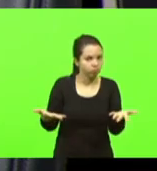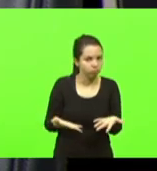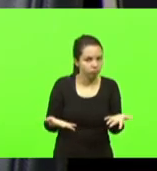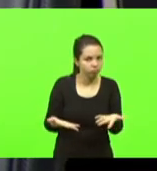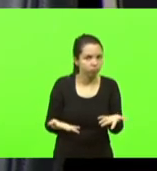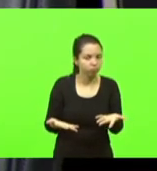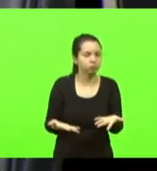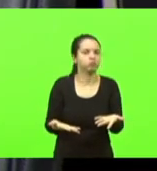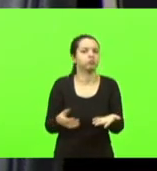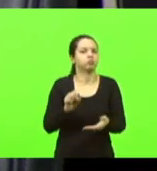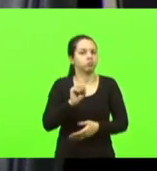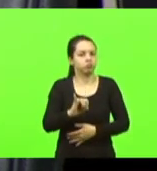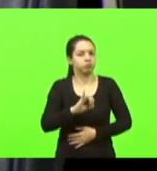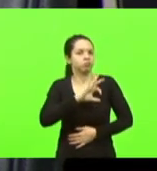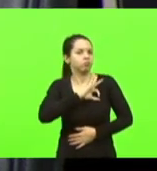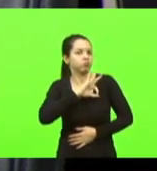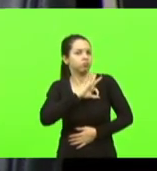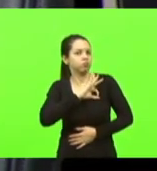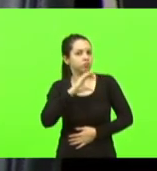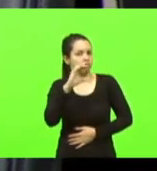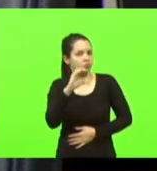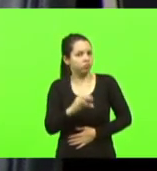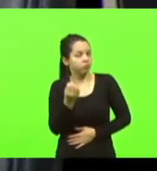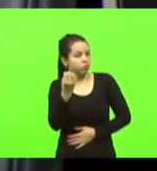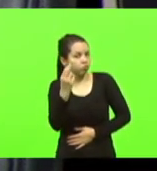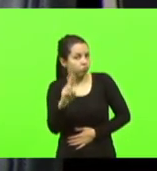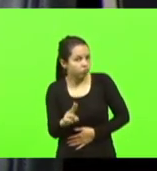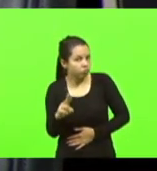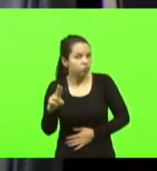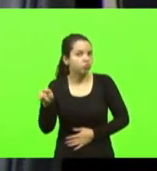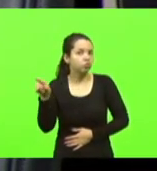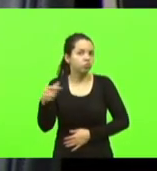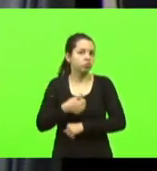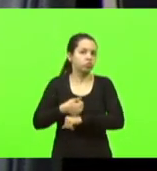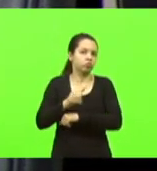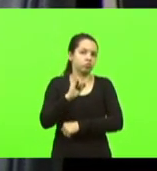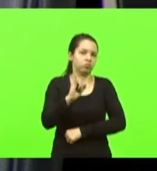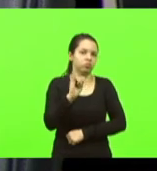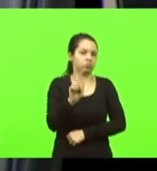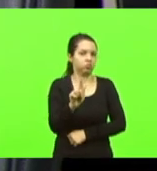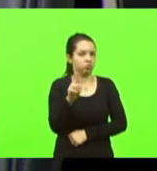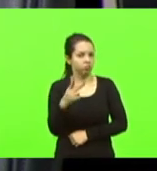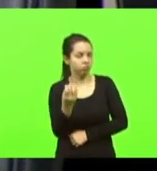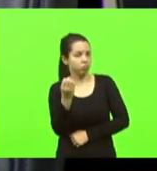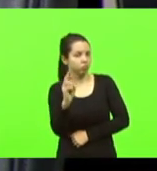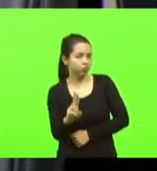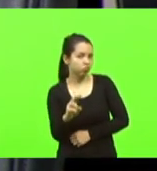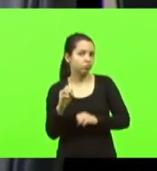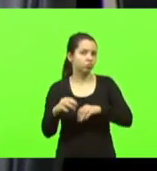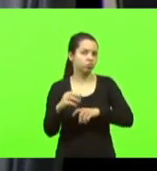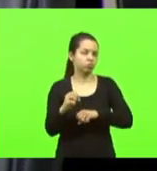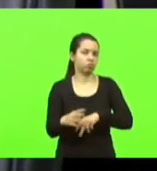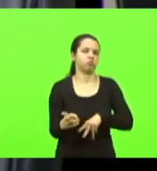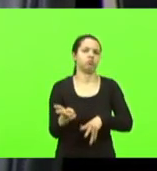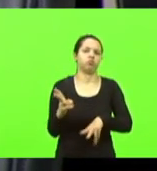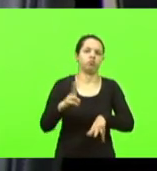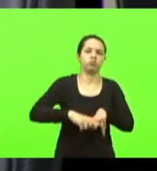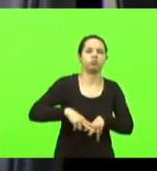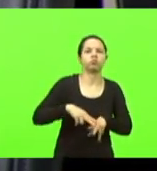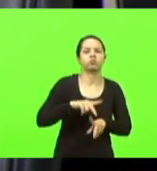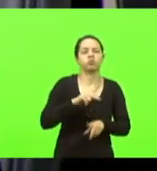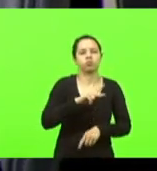se o policial civil o alguém do GP algum agente socioeducativo um policial penal